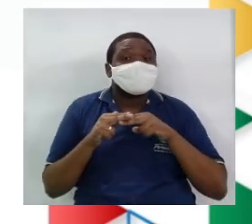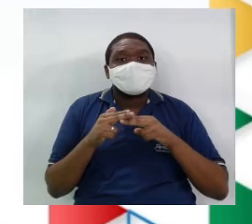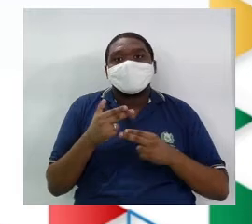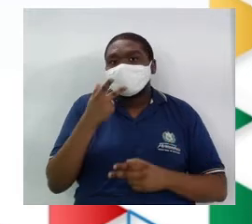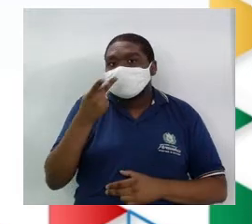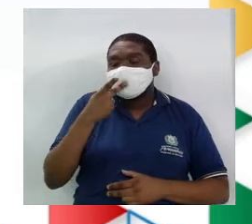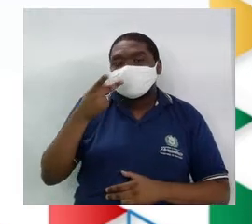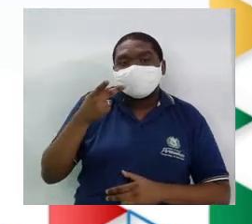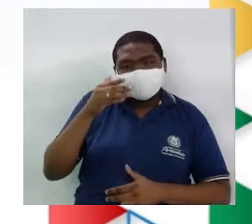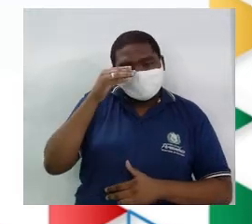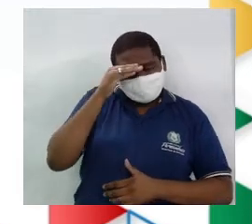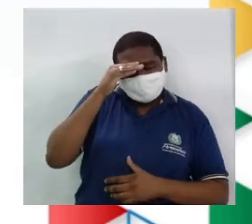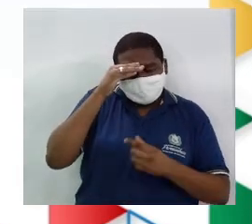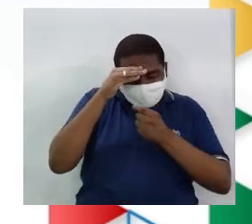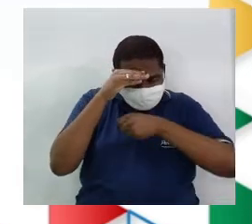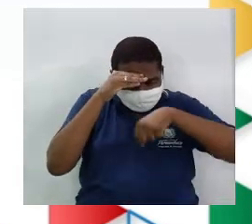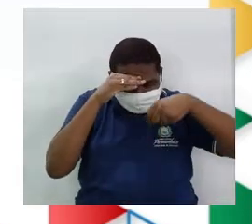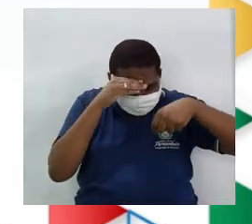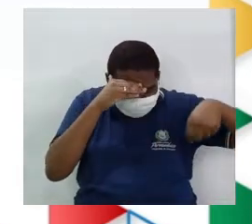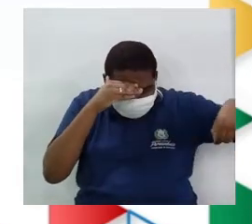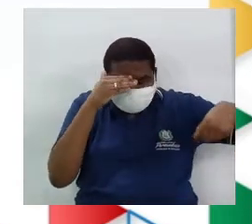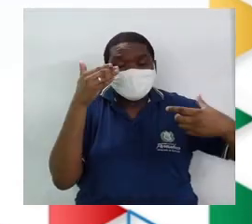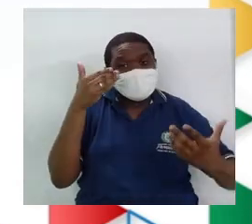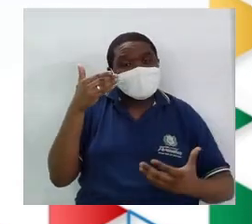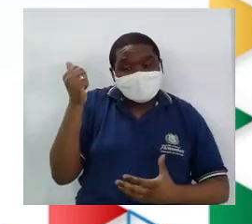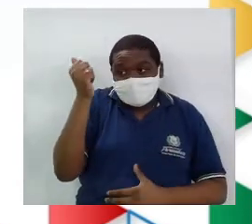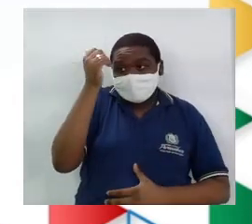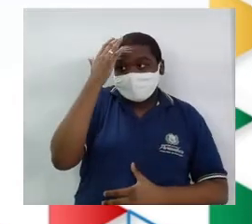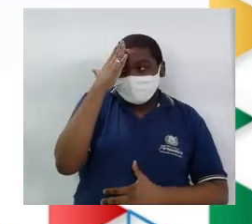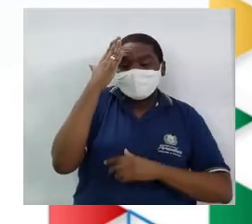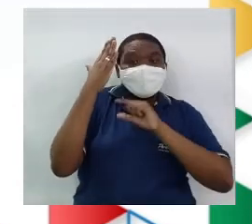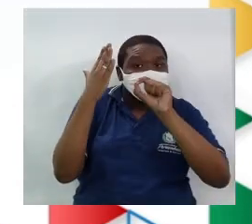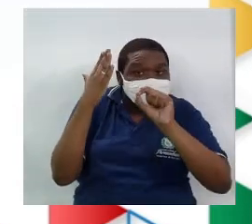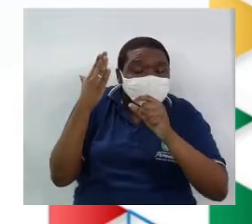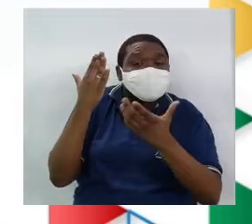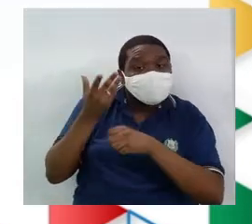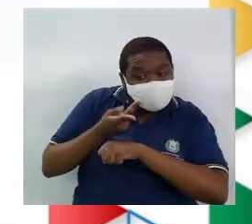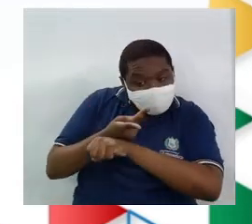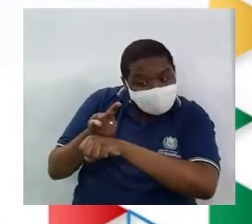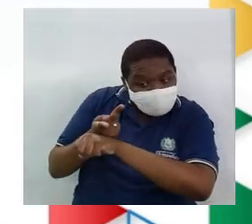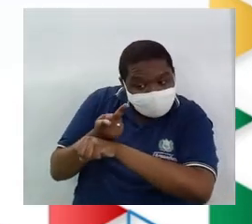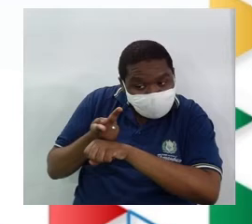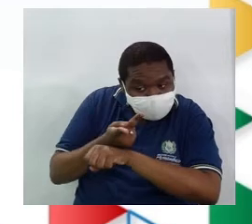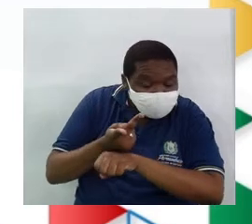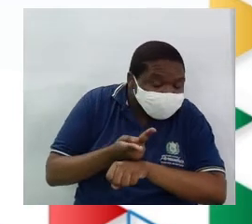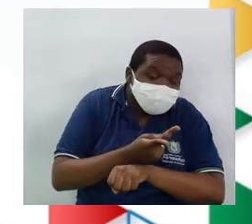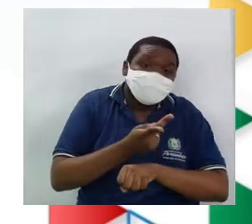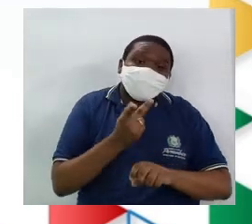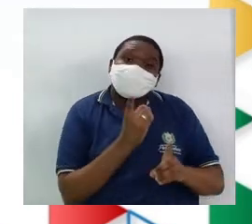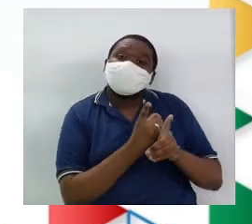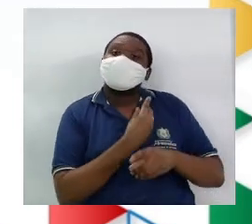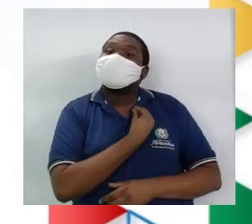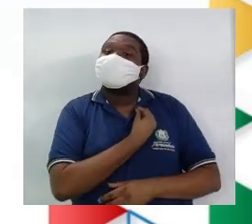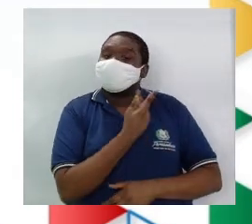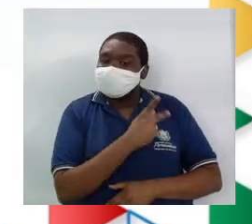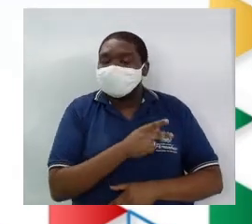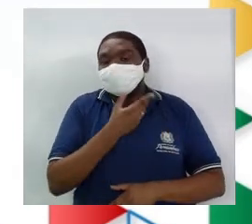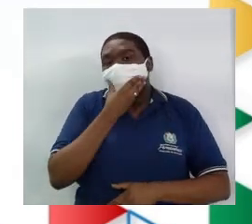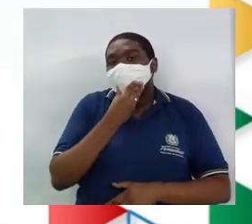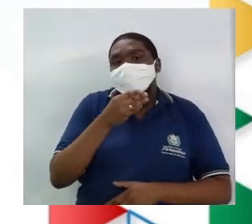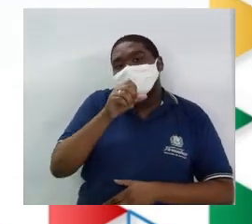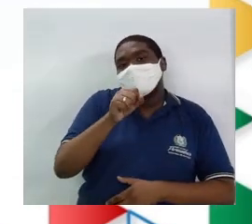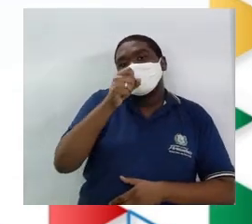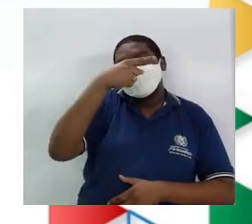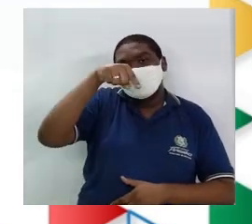ele procurou saber tudo sobre a vida do Santo de Assis, que é São Francisco de Assis. Leu o